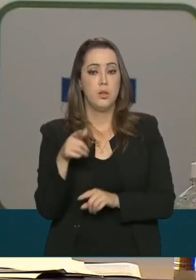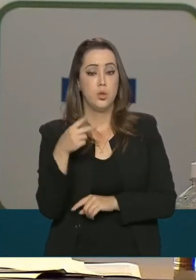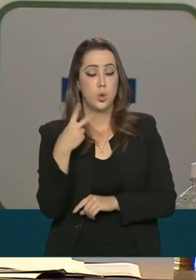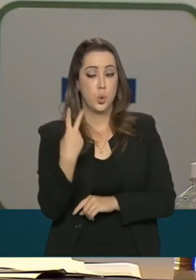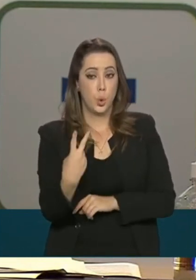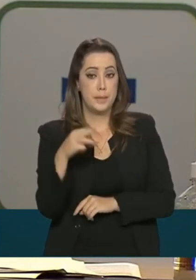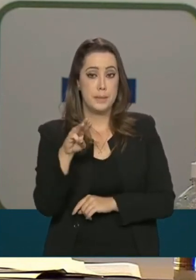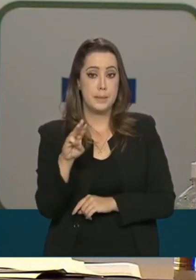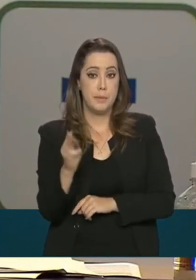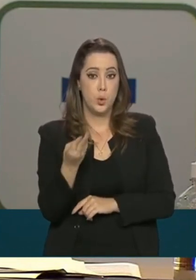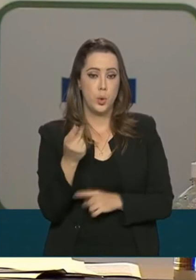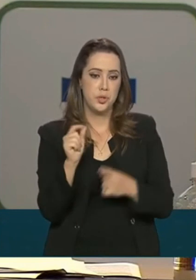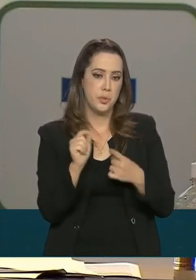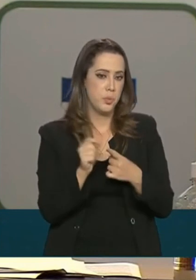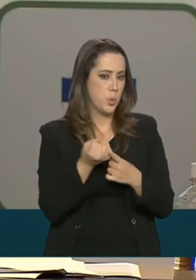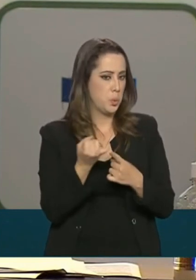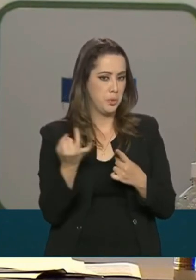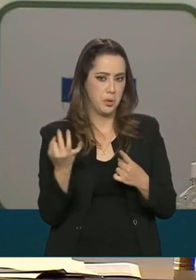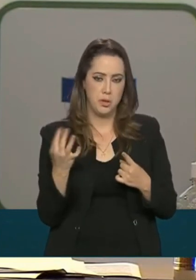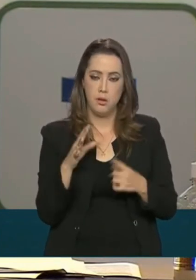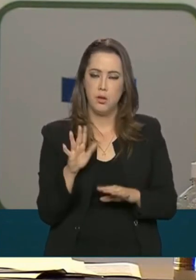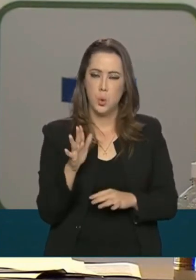2.671.618 testes sorológicos, totalizando